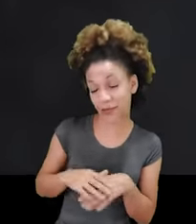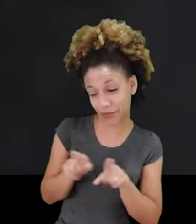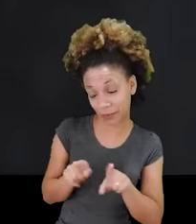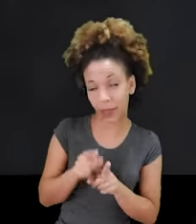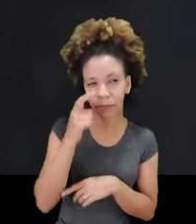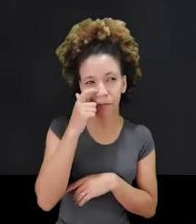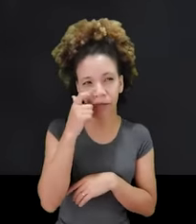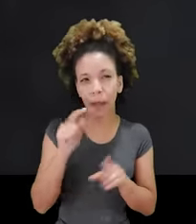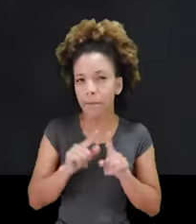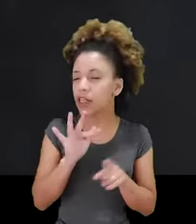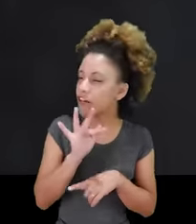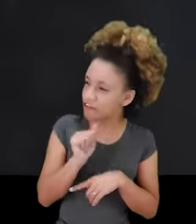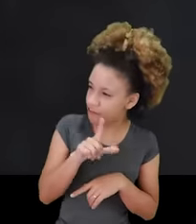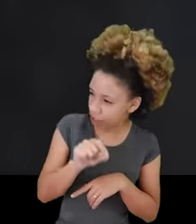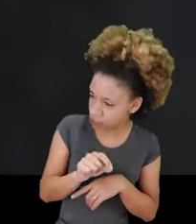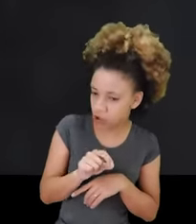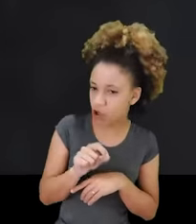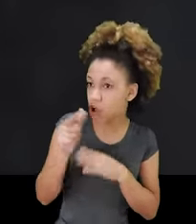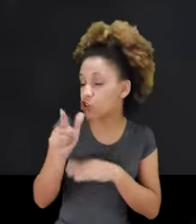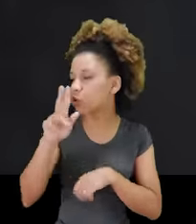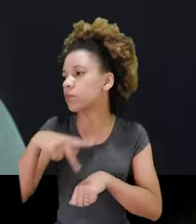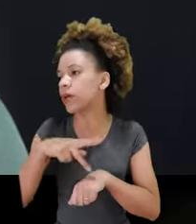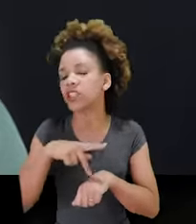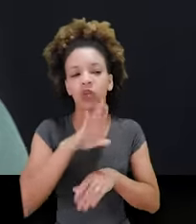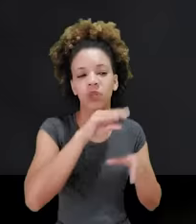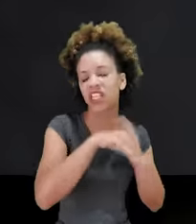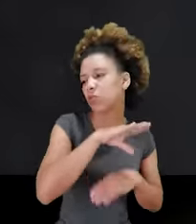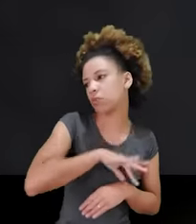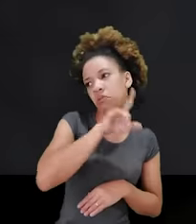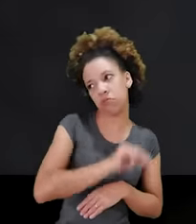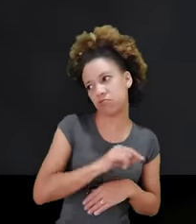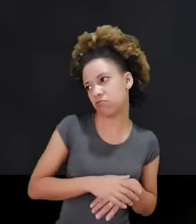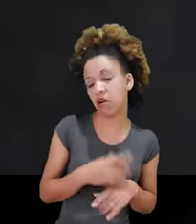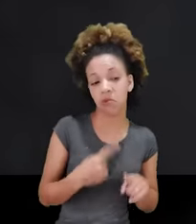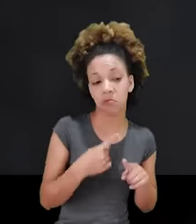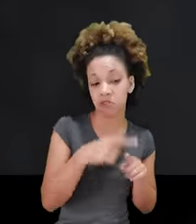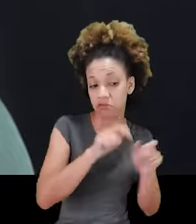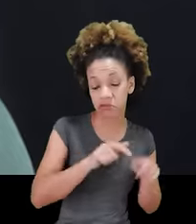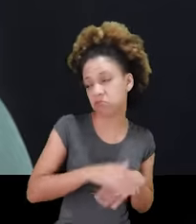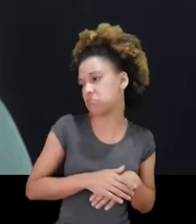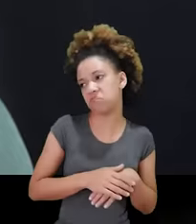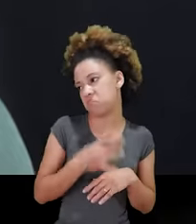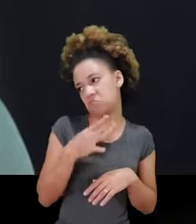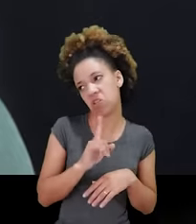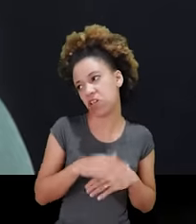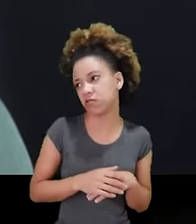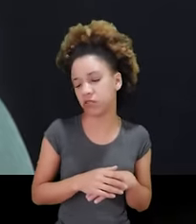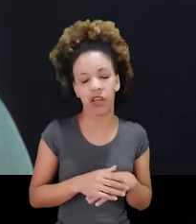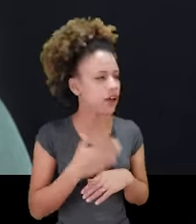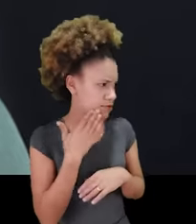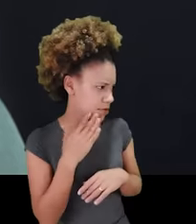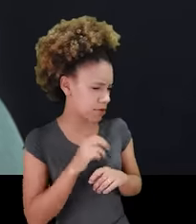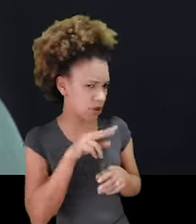mais fado. Eu acho que se ouve mais fado fora de Portugal do que em Portugal. Exato. Porque as pessoas ficam mais portuguesas quando estão fora de Portugal. Sabe qual é a visão que a gente tem de